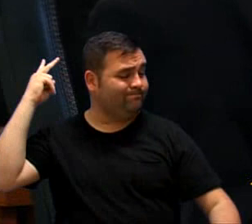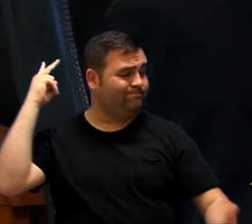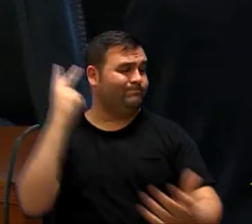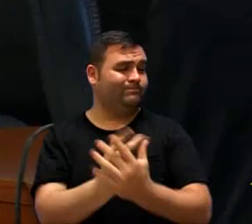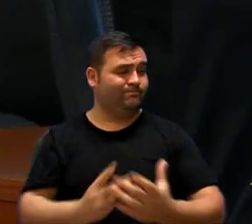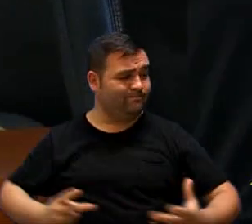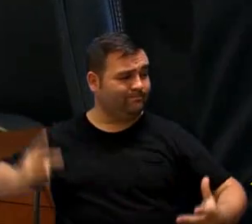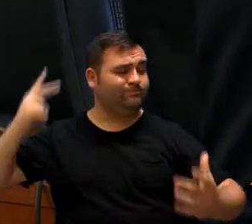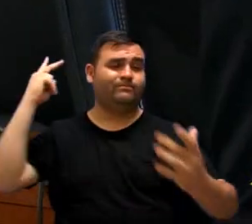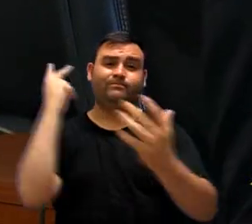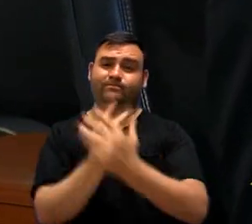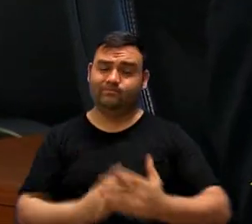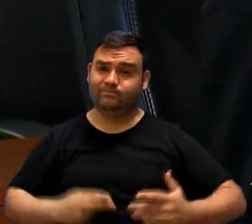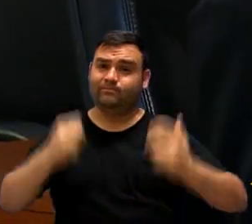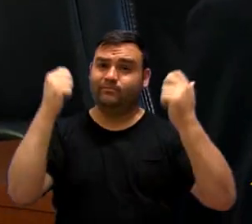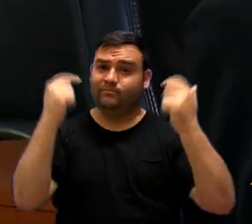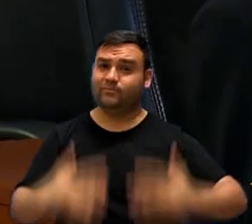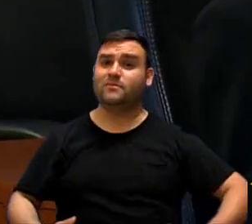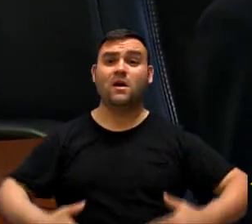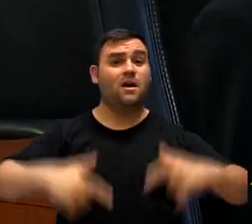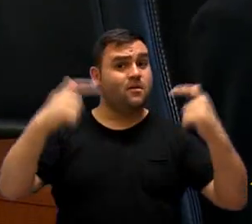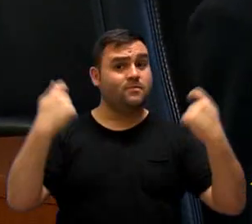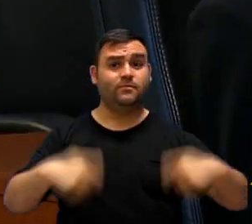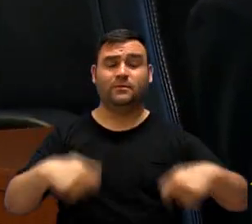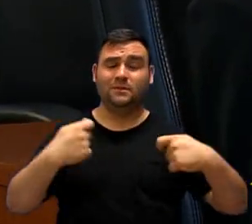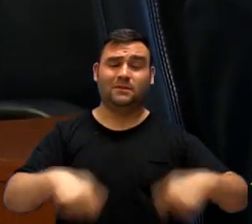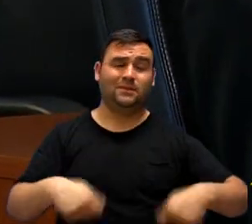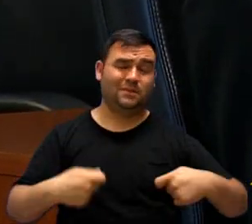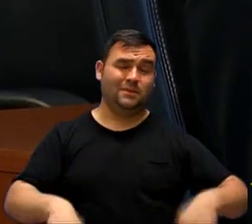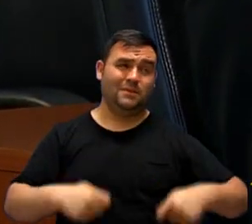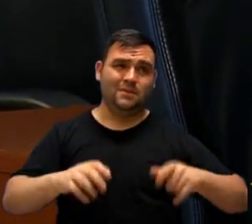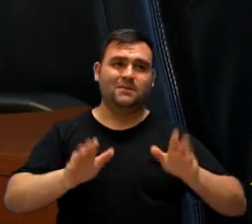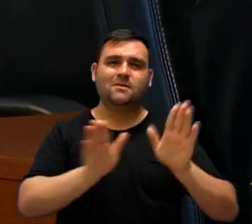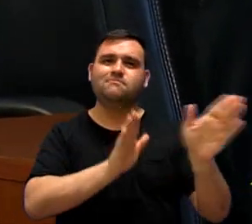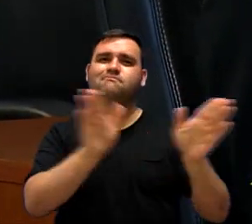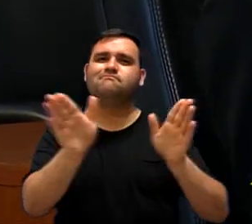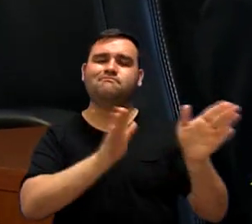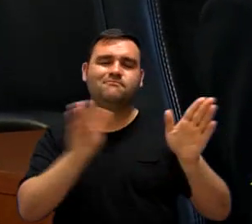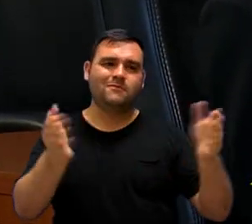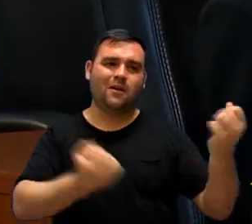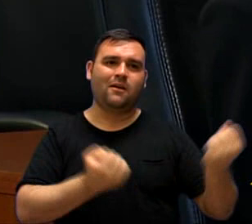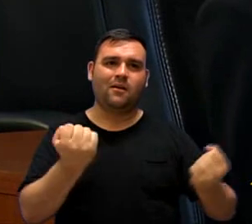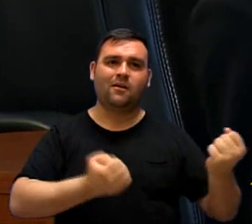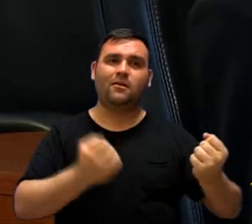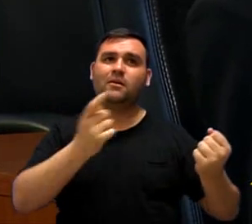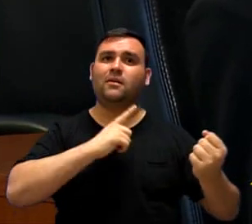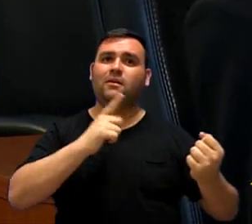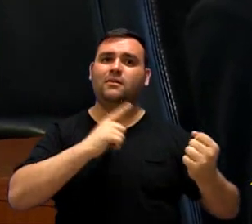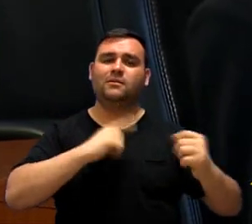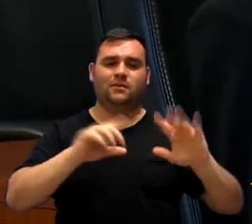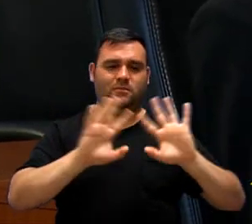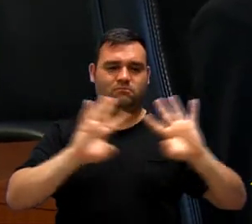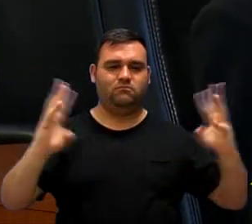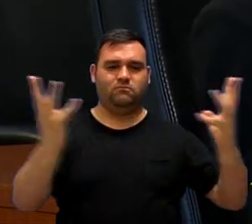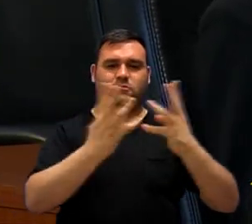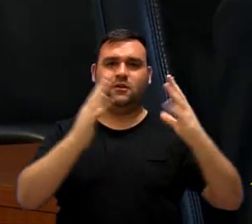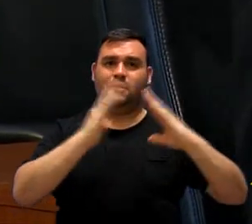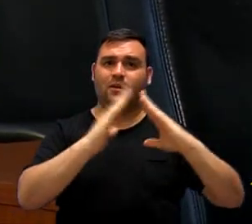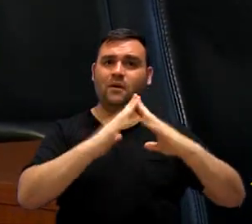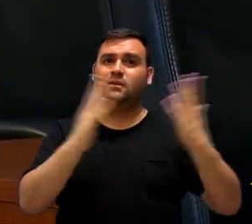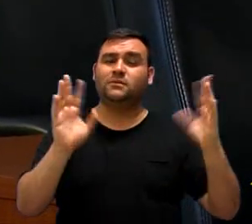anos. Precisamos deixar vias de acesso entre os condomínios.